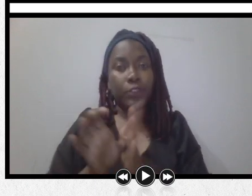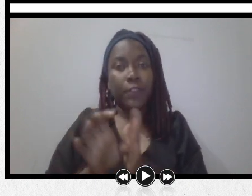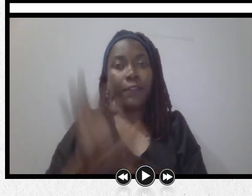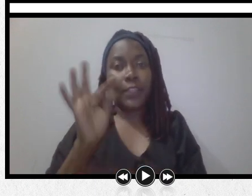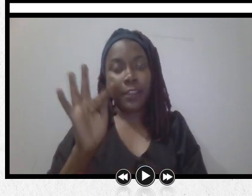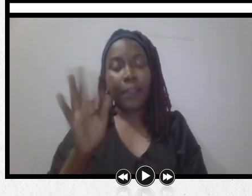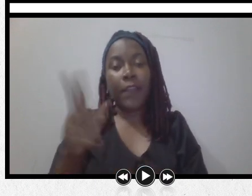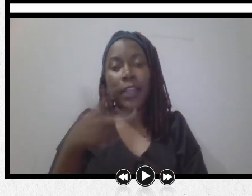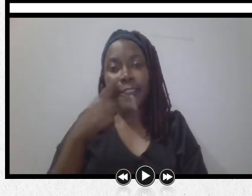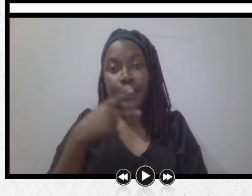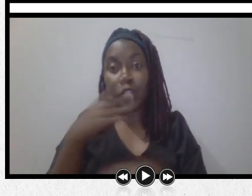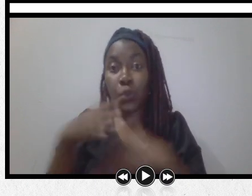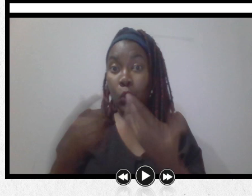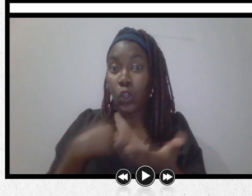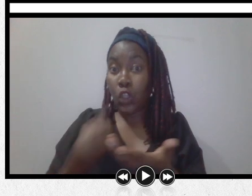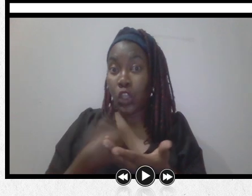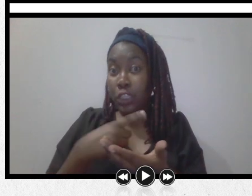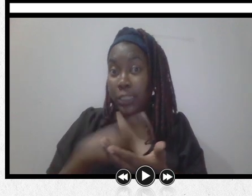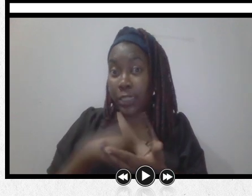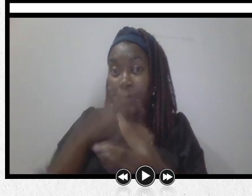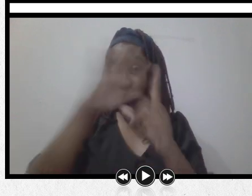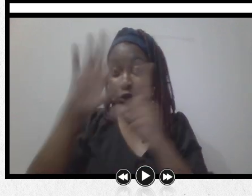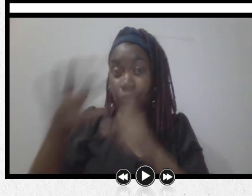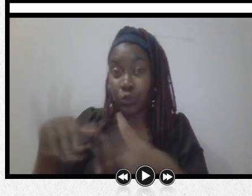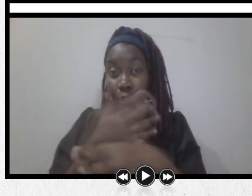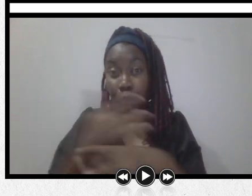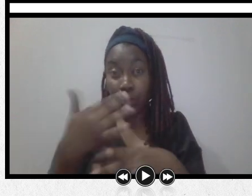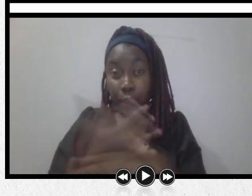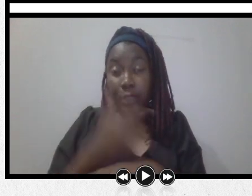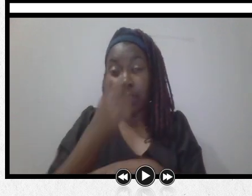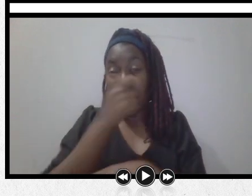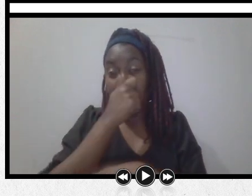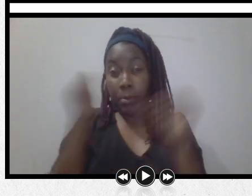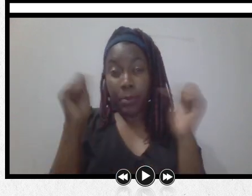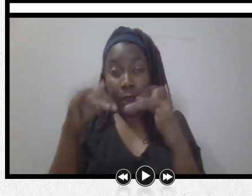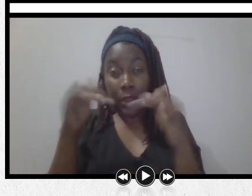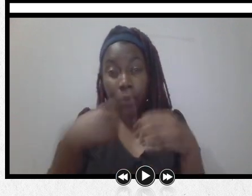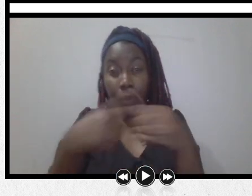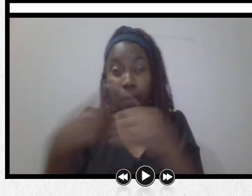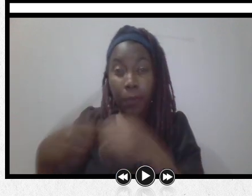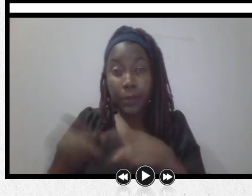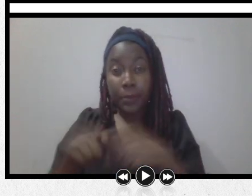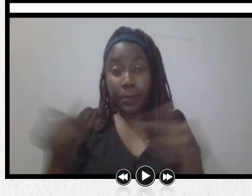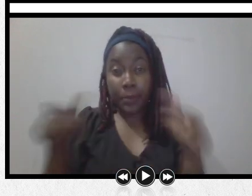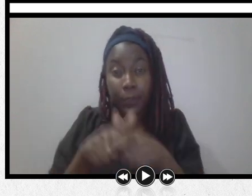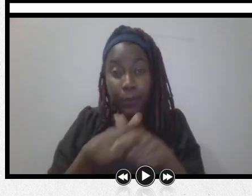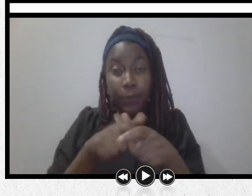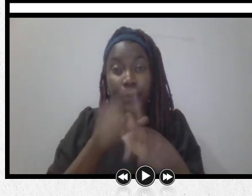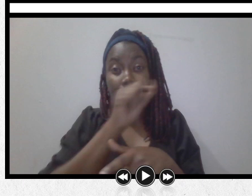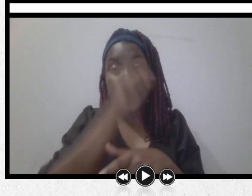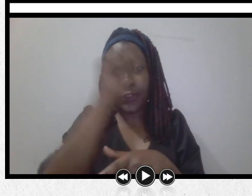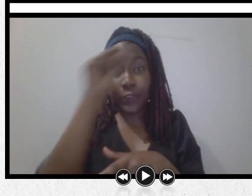Federal, ela diz que quando nós temos regiões metropolitanas, aglomerados urbanos e micro-regiões, ou seja, agrupamentos